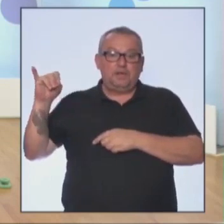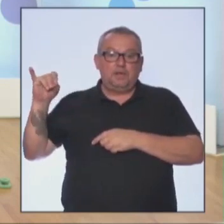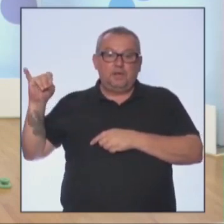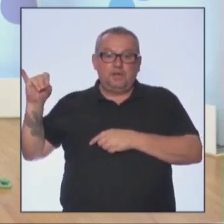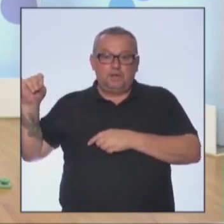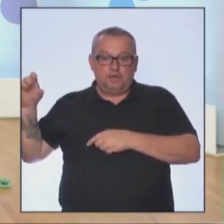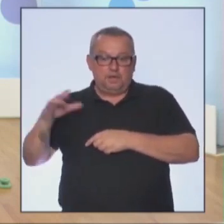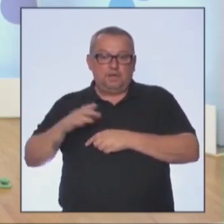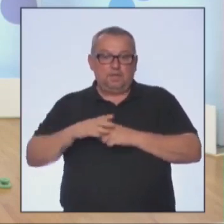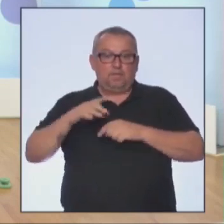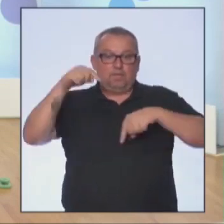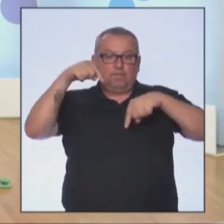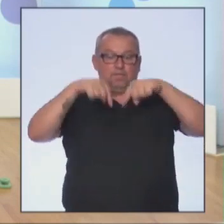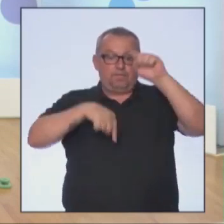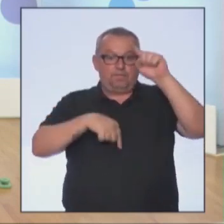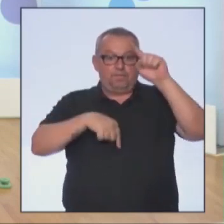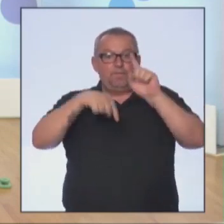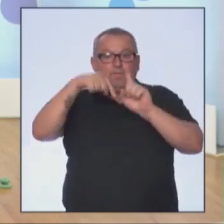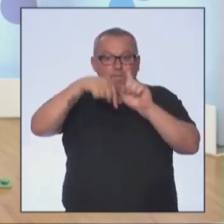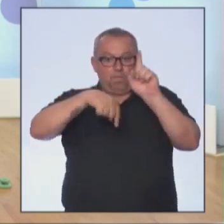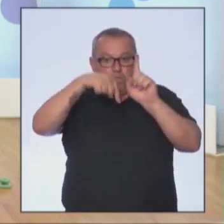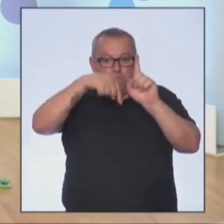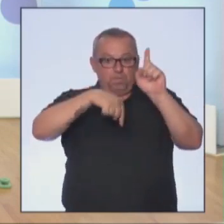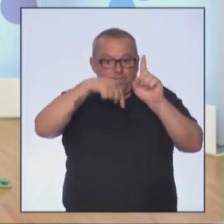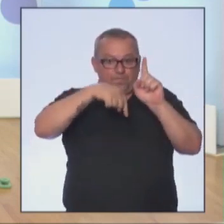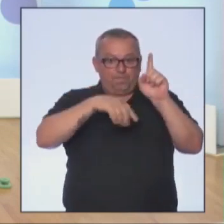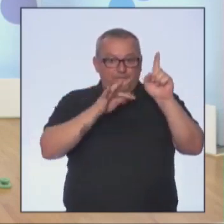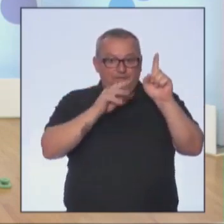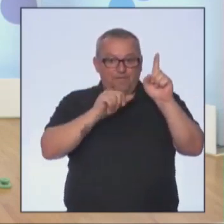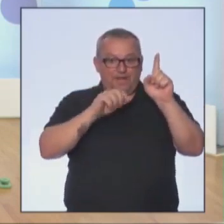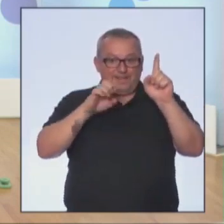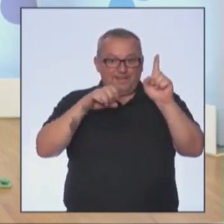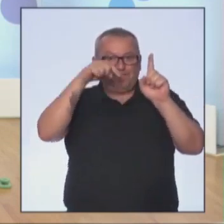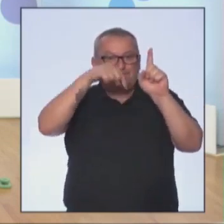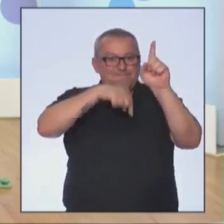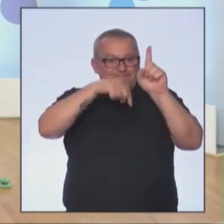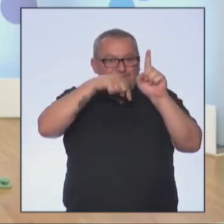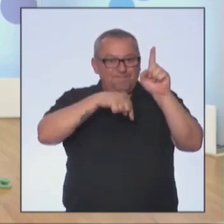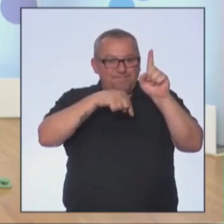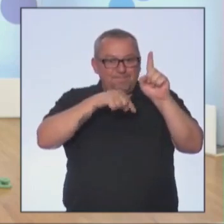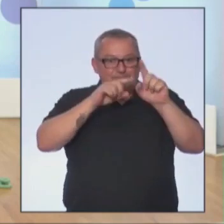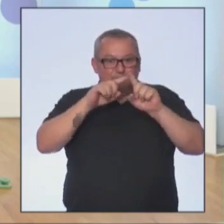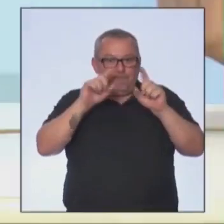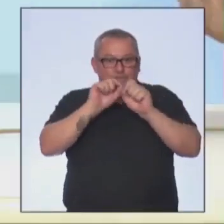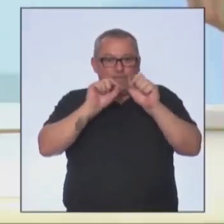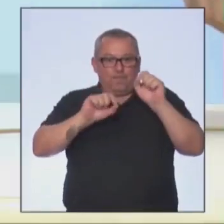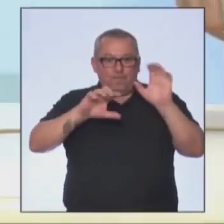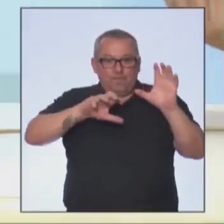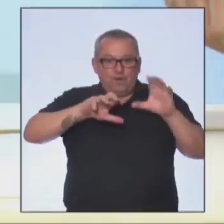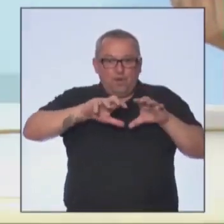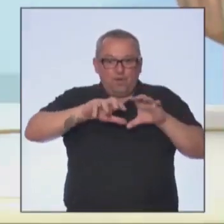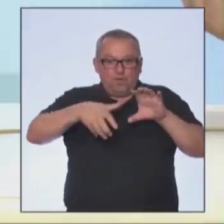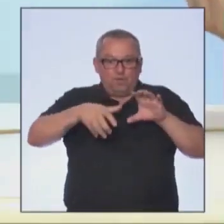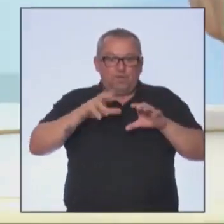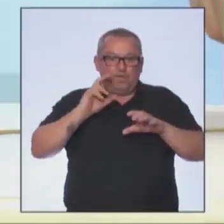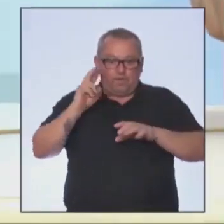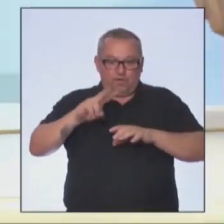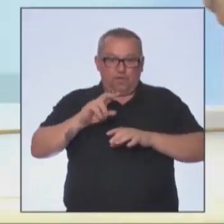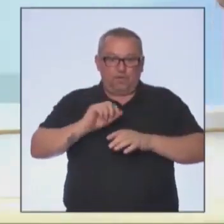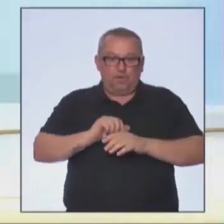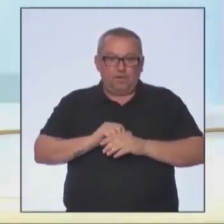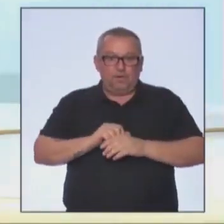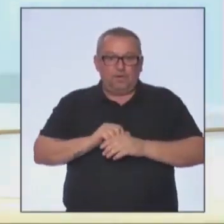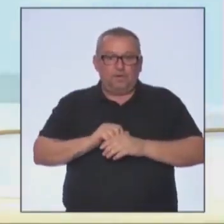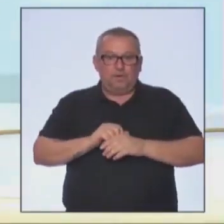com inversão de fase, enquanto uma está para cima, a outra está para baixo, e vou simplesmente, não vou relar no notebook, vou só relar na caixinha de som. Só vou mudar